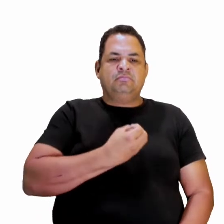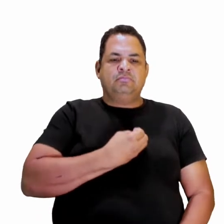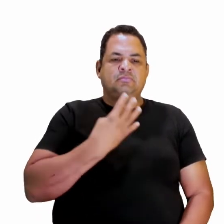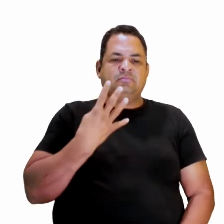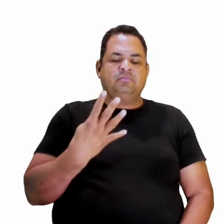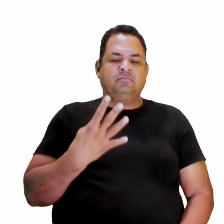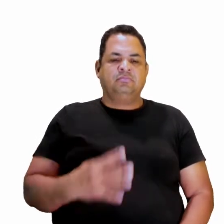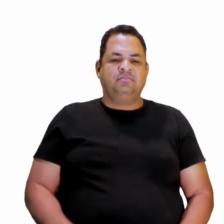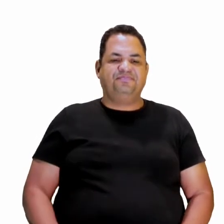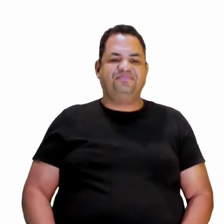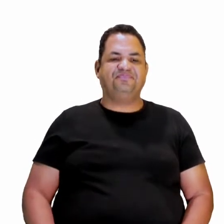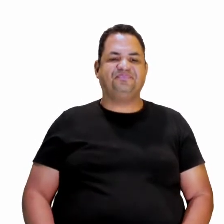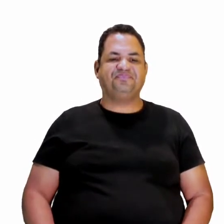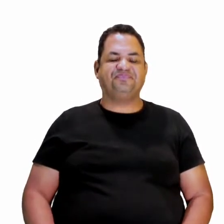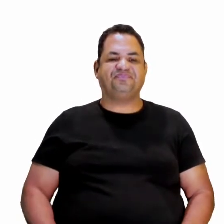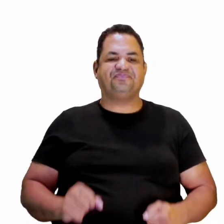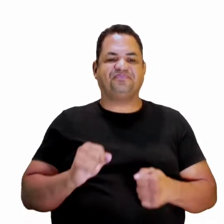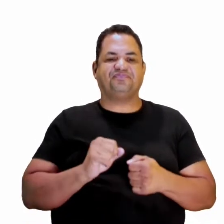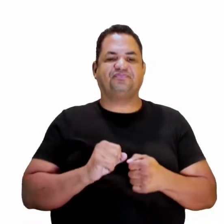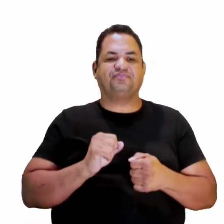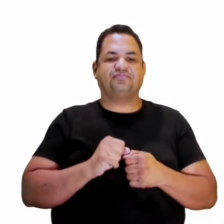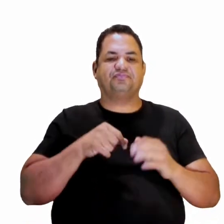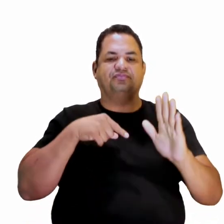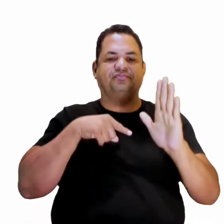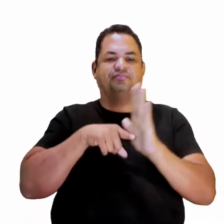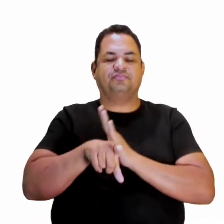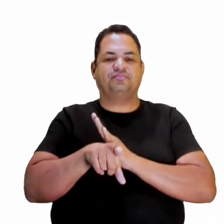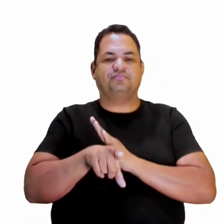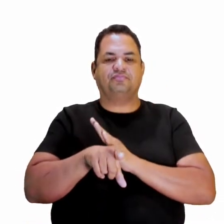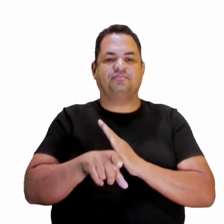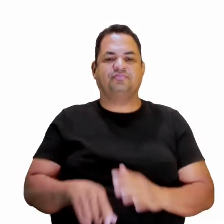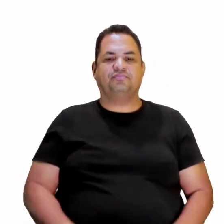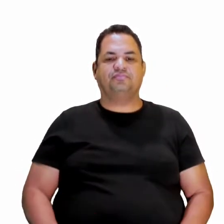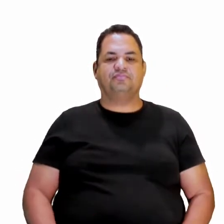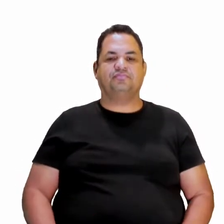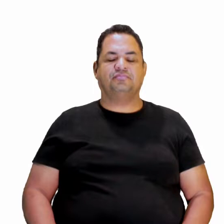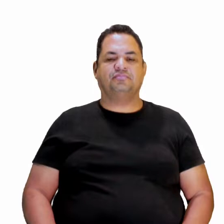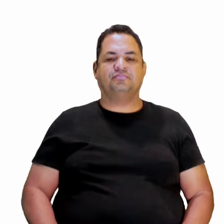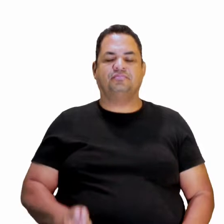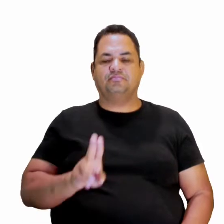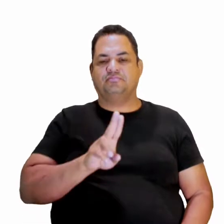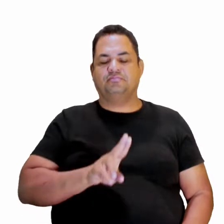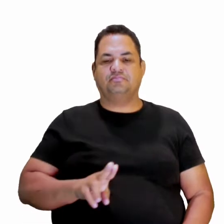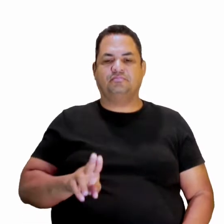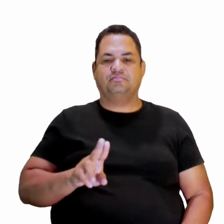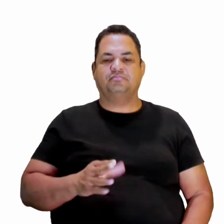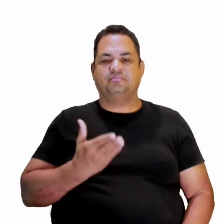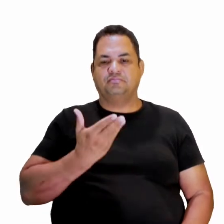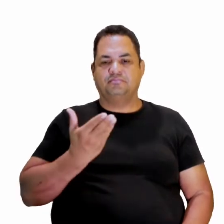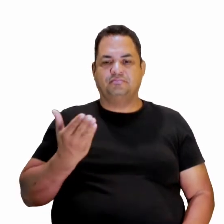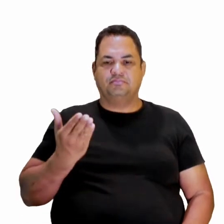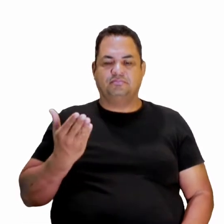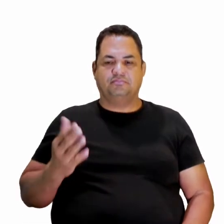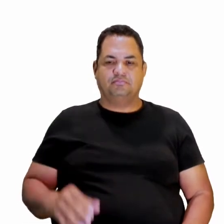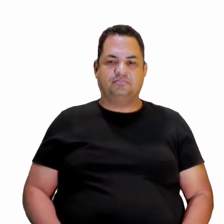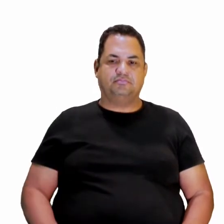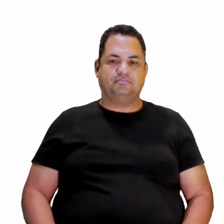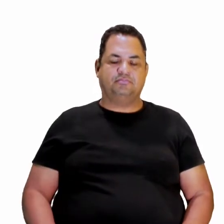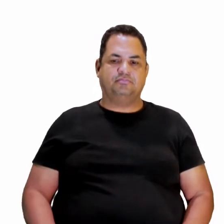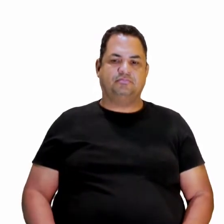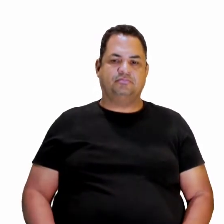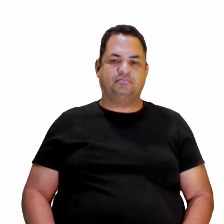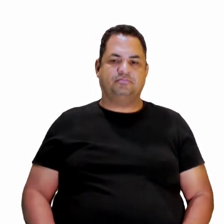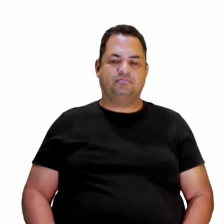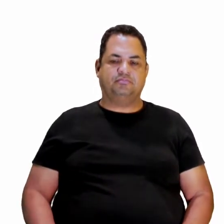a question, para fazer uma pergunta, usa o quê? Am, is or are,